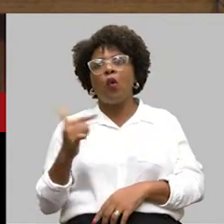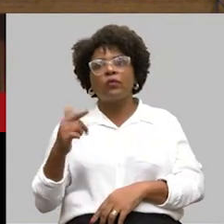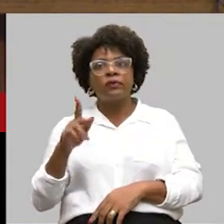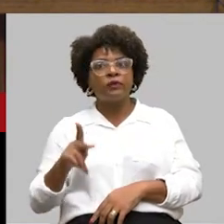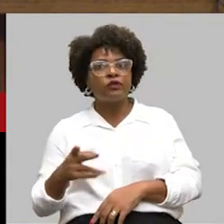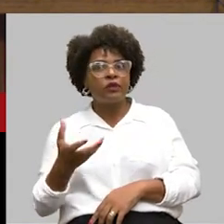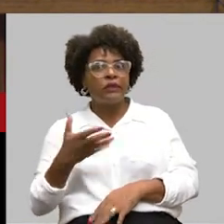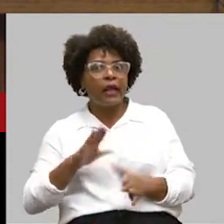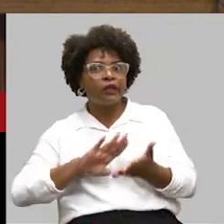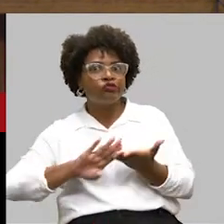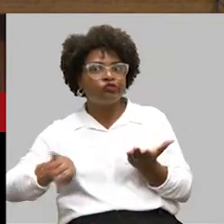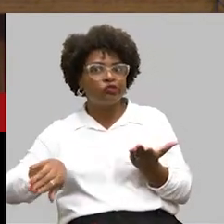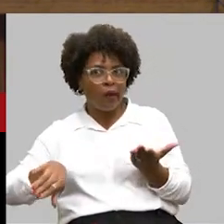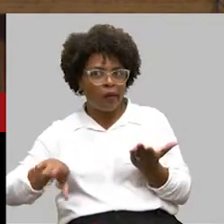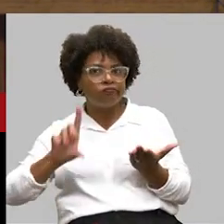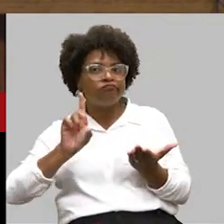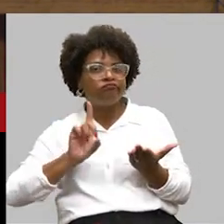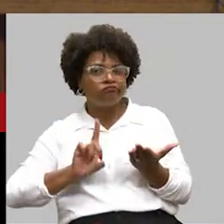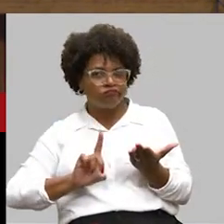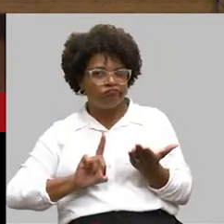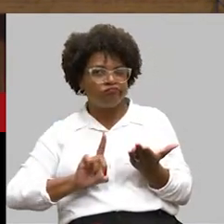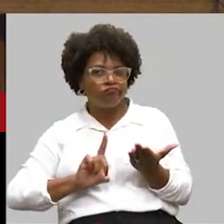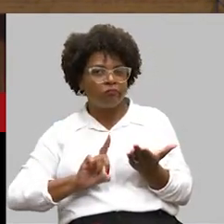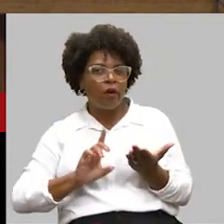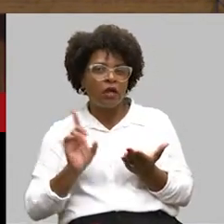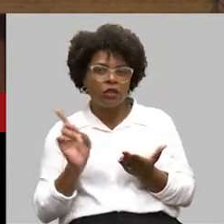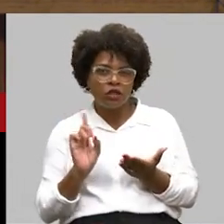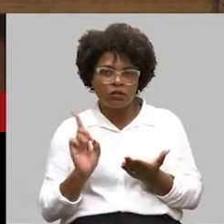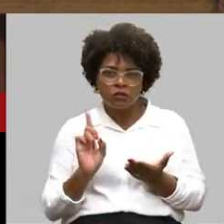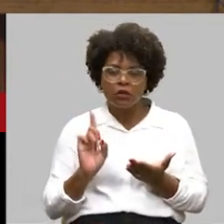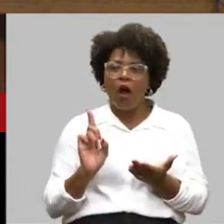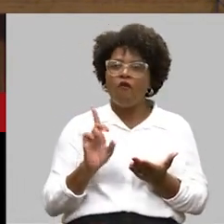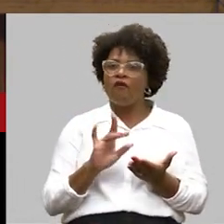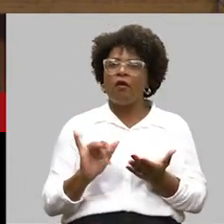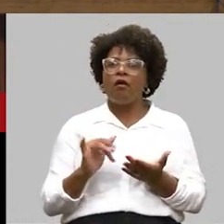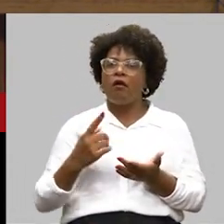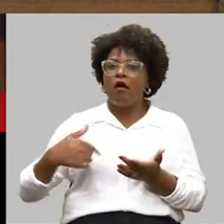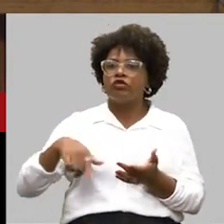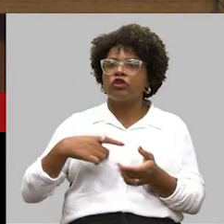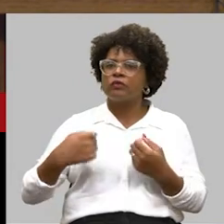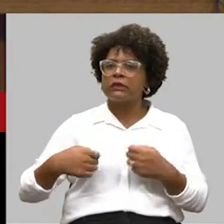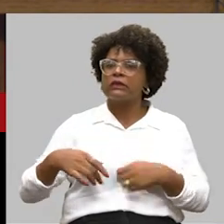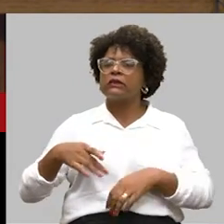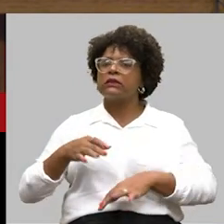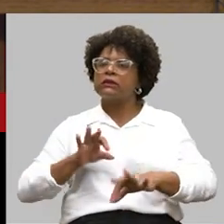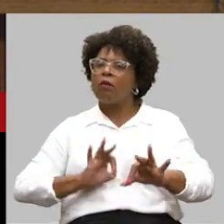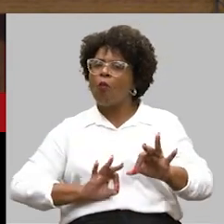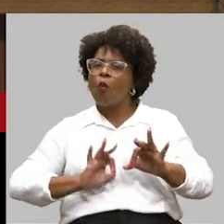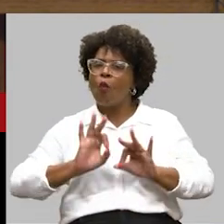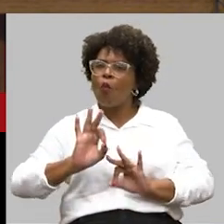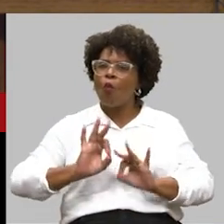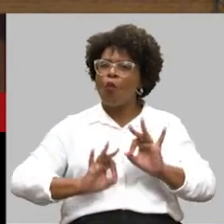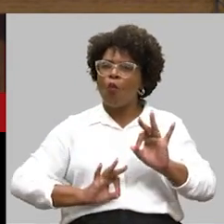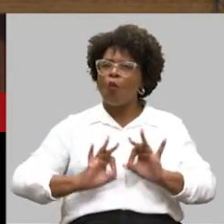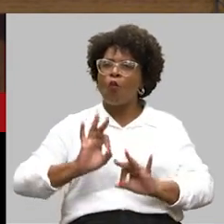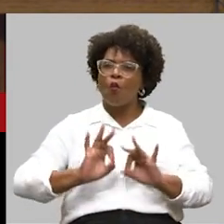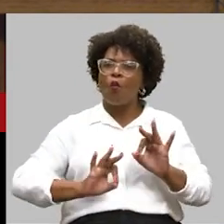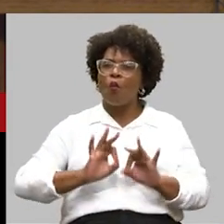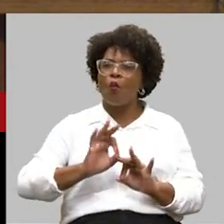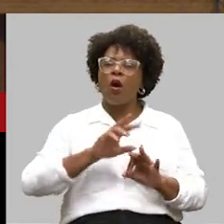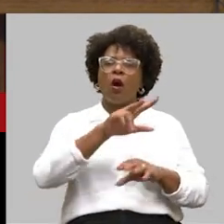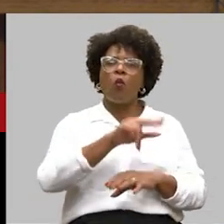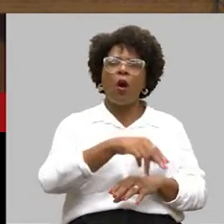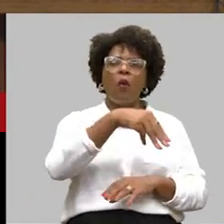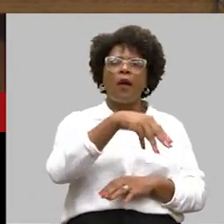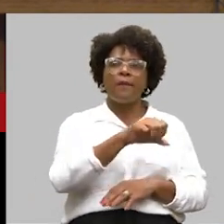direito mas que a gente tem que se articular todos os movimentos como foi falado do movimento do do MST o